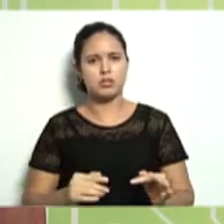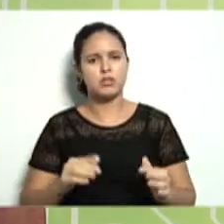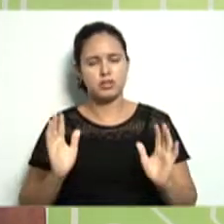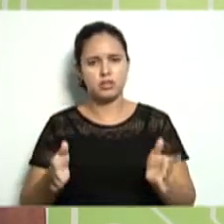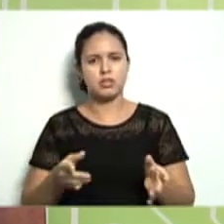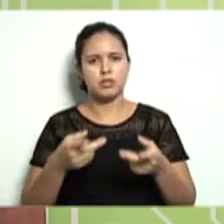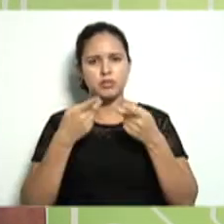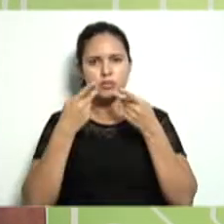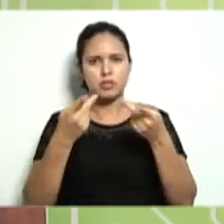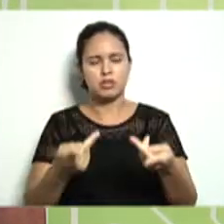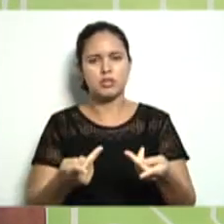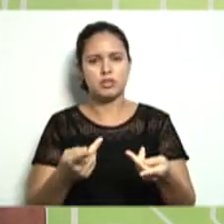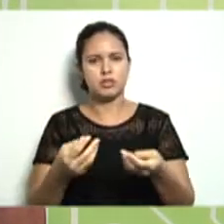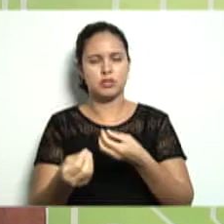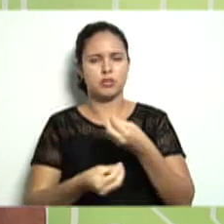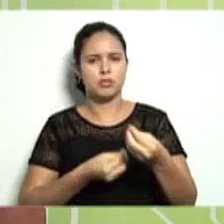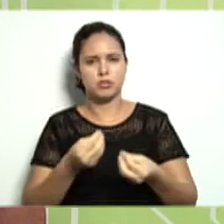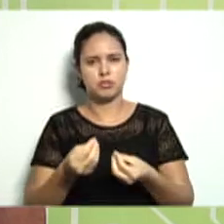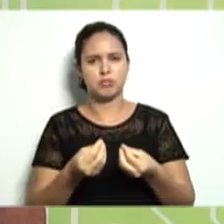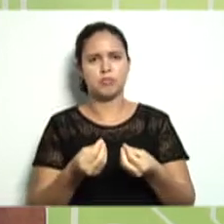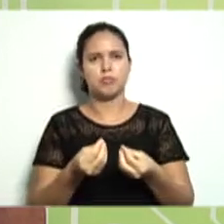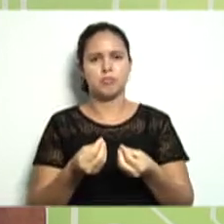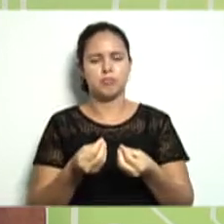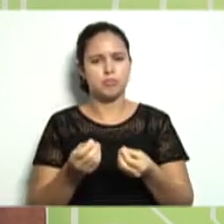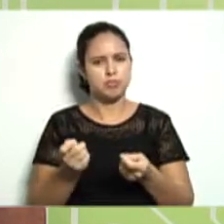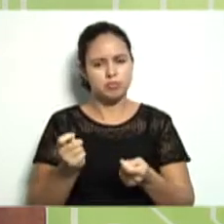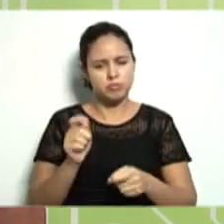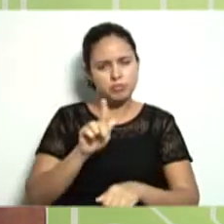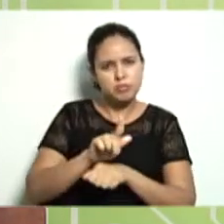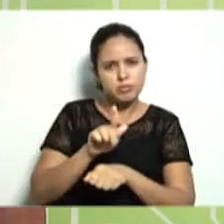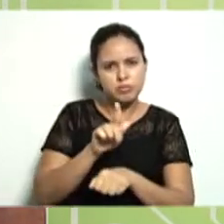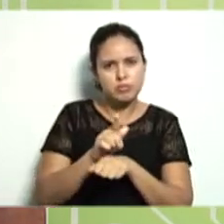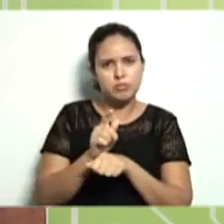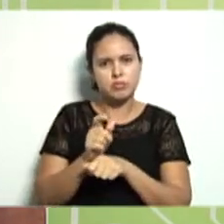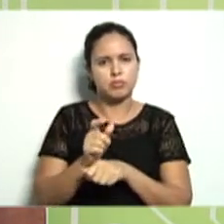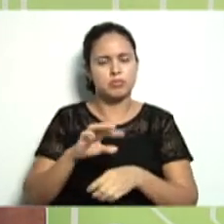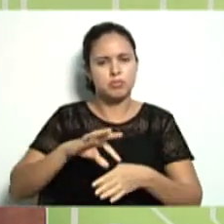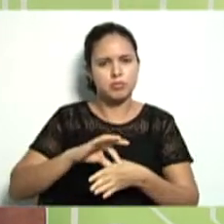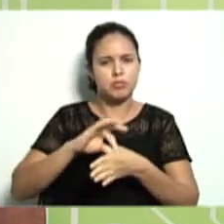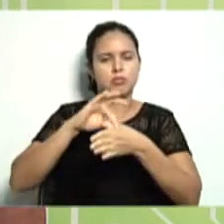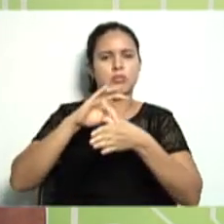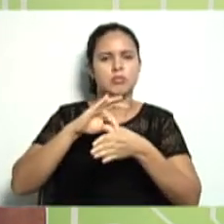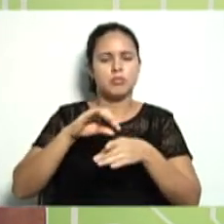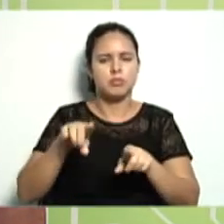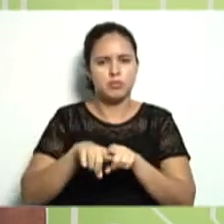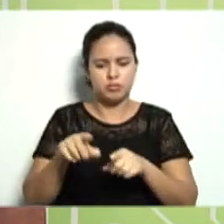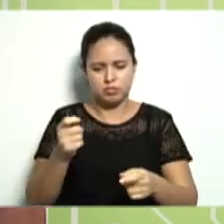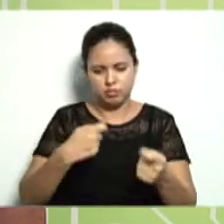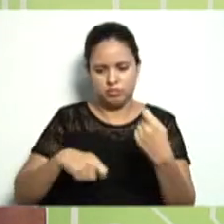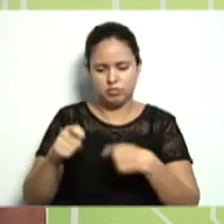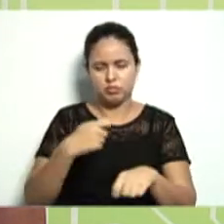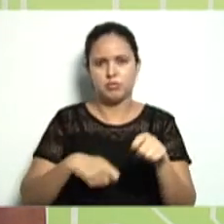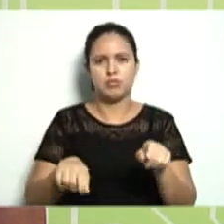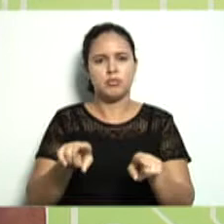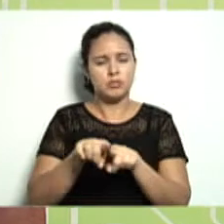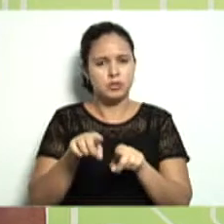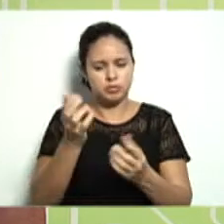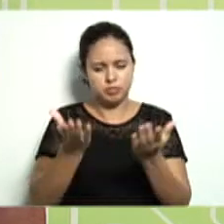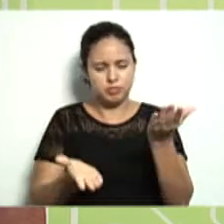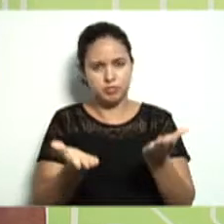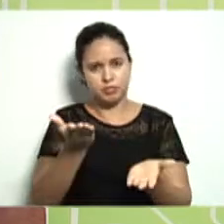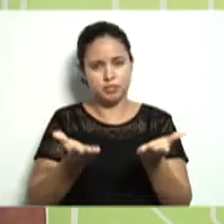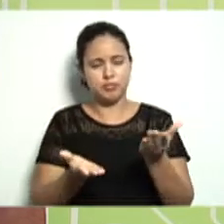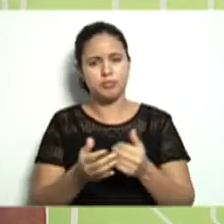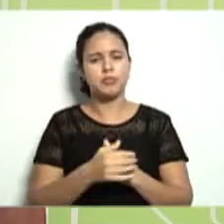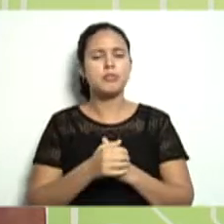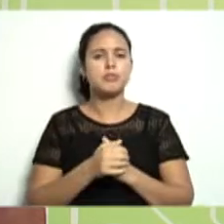aí da questão de gerir, da liderança, do ato de administrar. Falamos sobre a sustentabilidade. Nós vamos falar